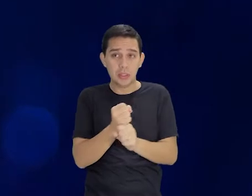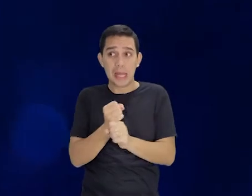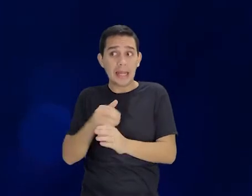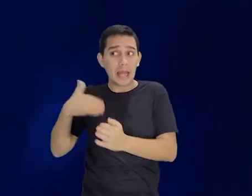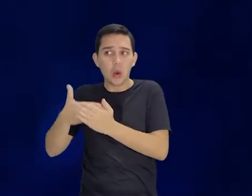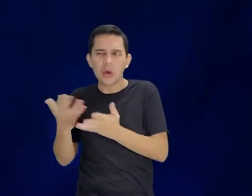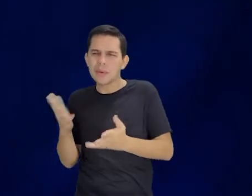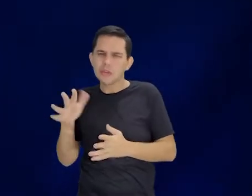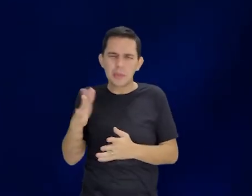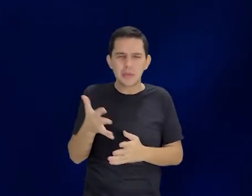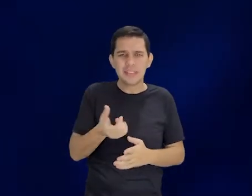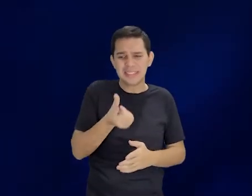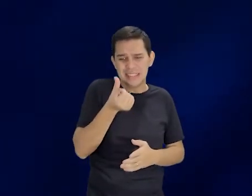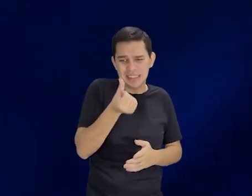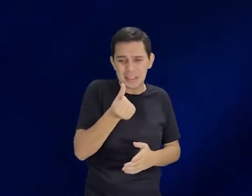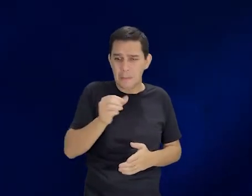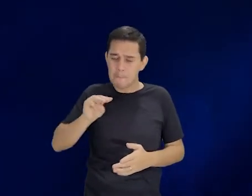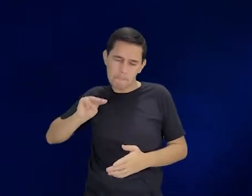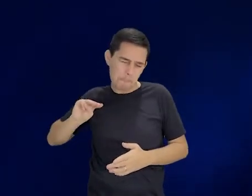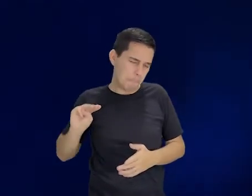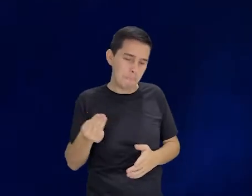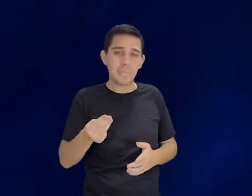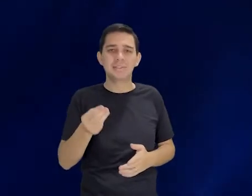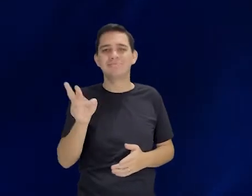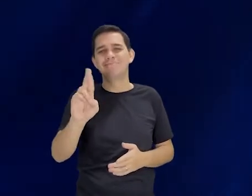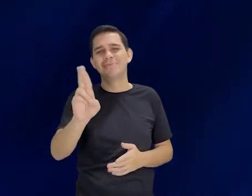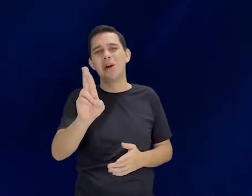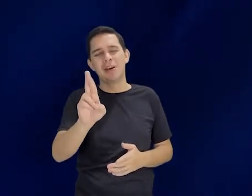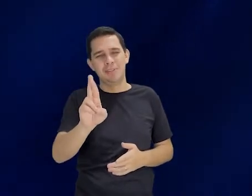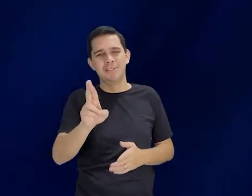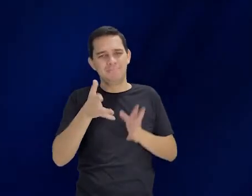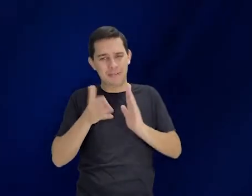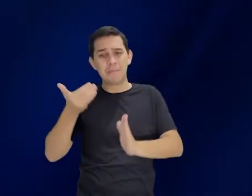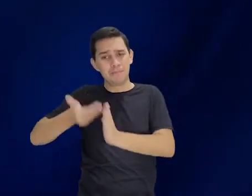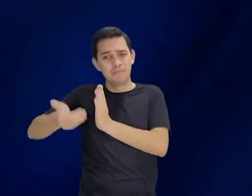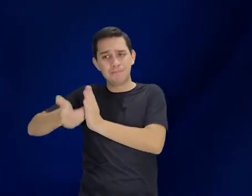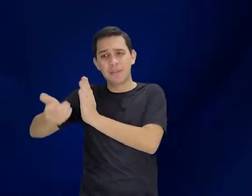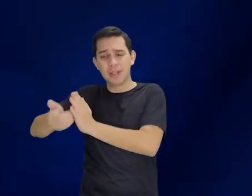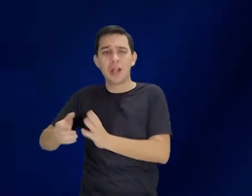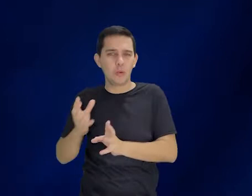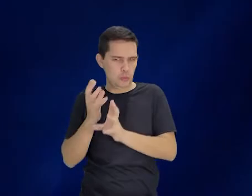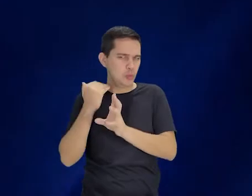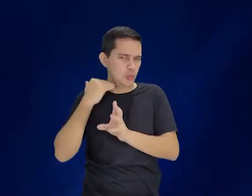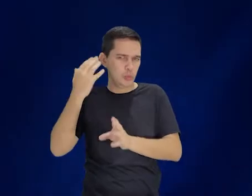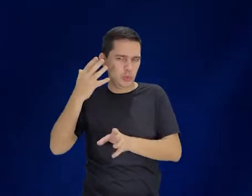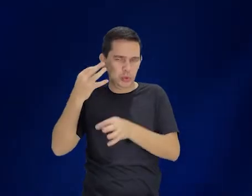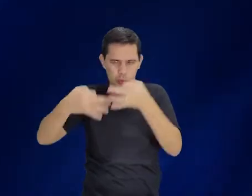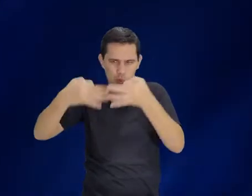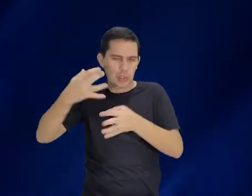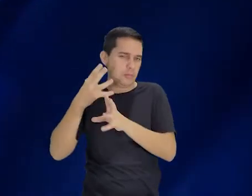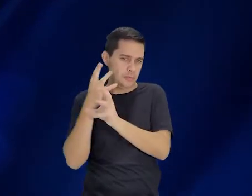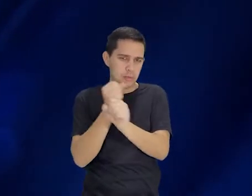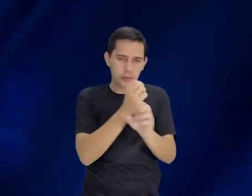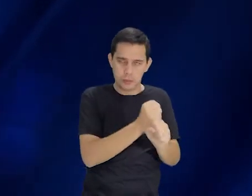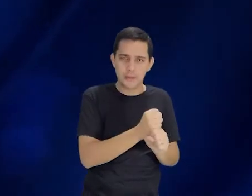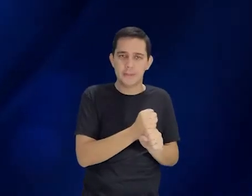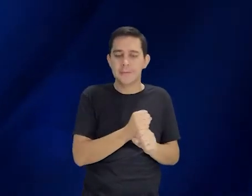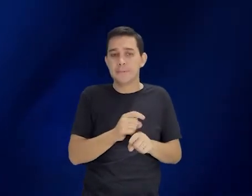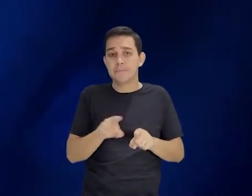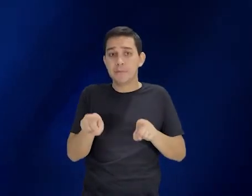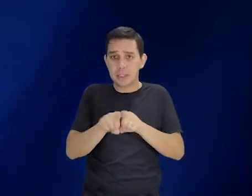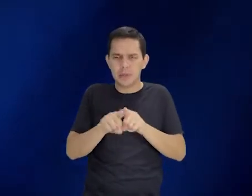milhões, isso já apurado em parecer do Tribunal de Contas. No entanto, nós temos